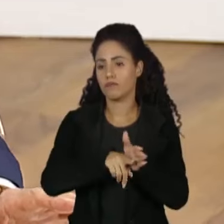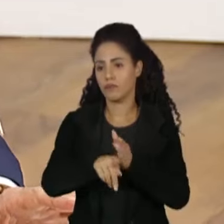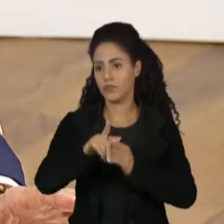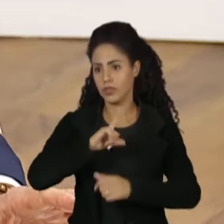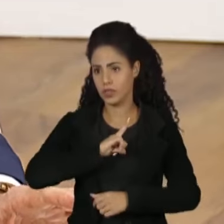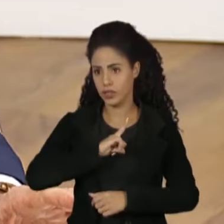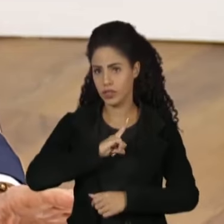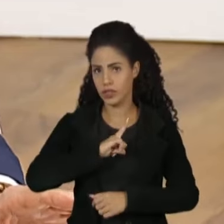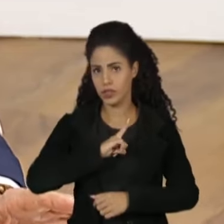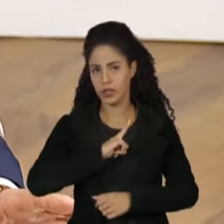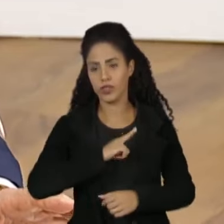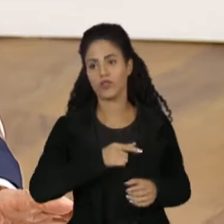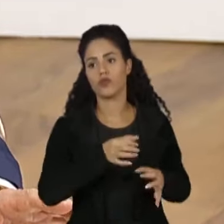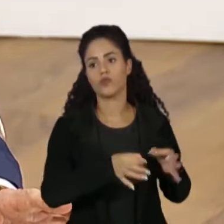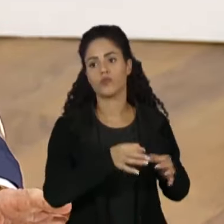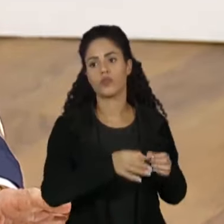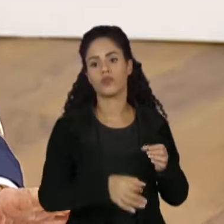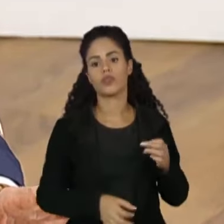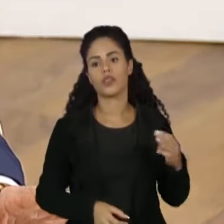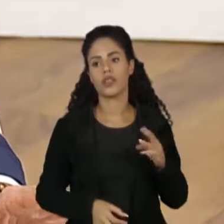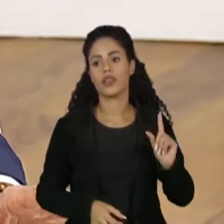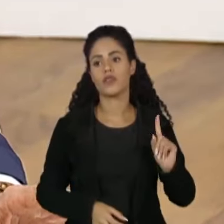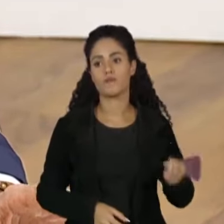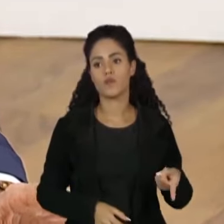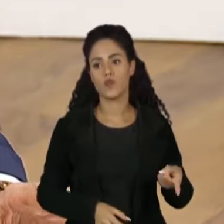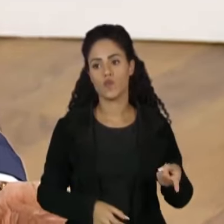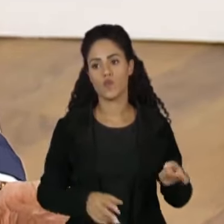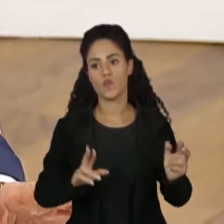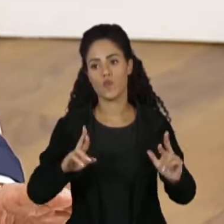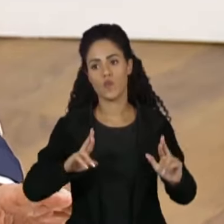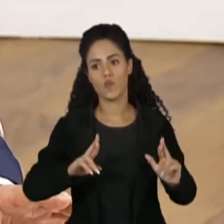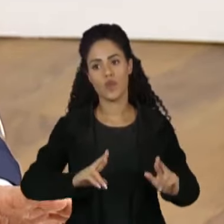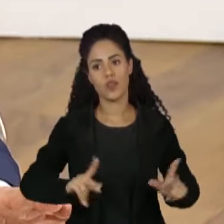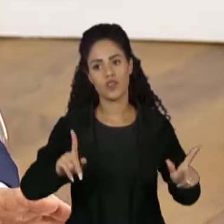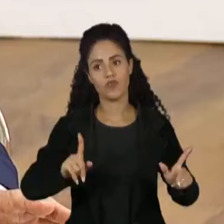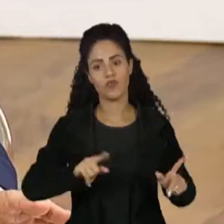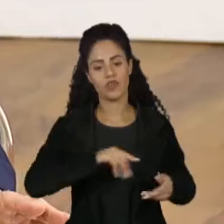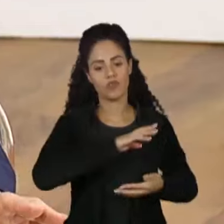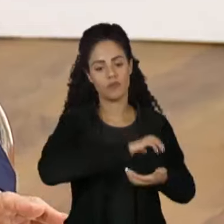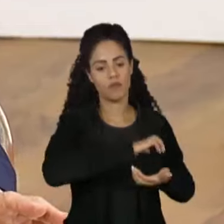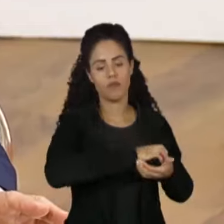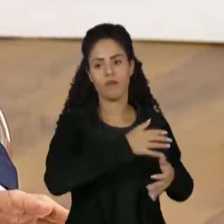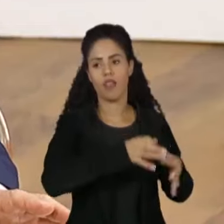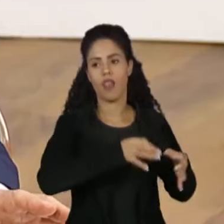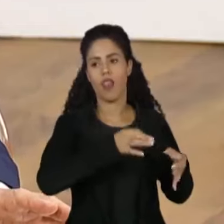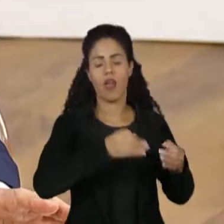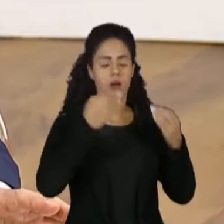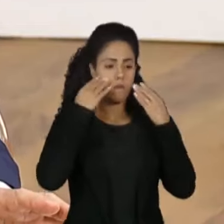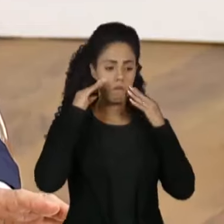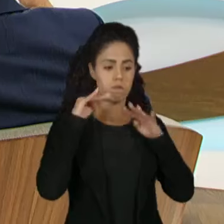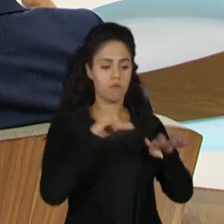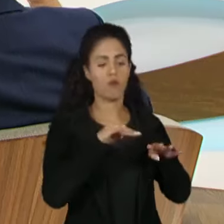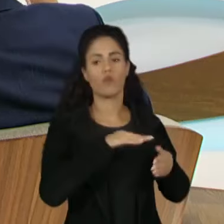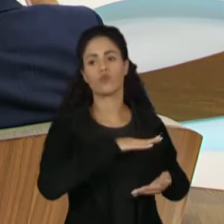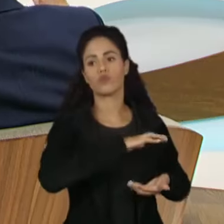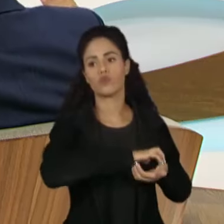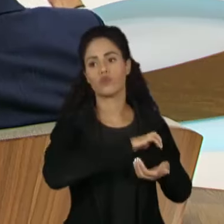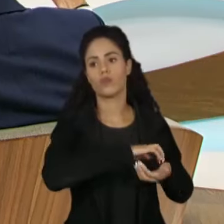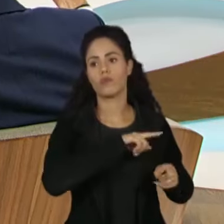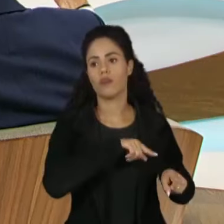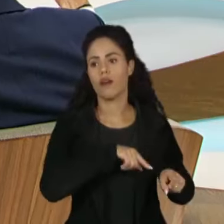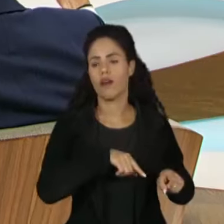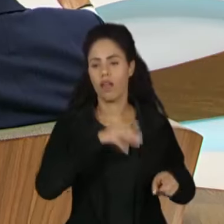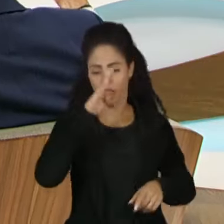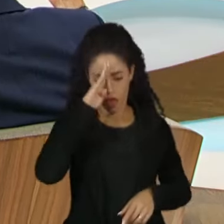Supremo tem 30 e poucos mil processos em andamento. Portanto, apesar da visibilidade e da expressão do Supremo, o Supremo não é